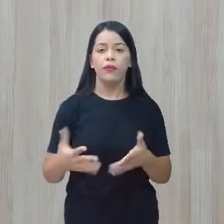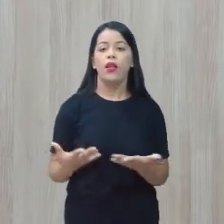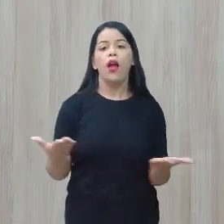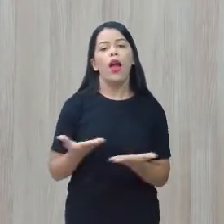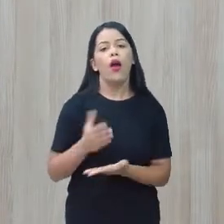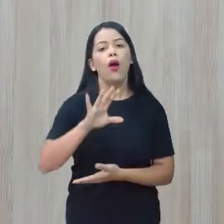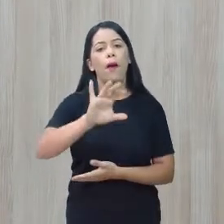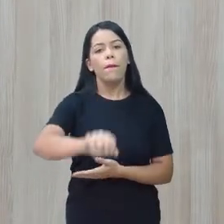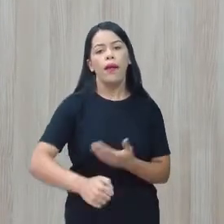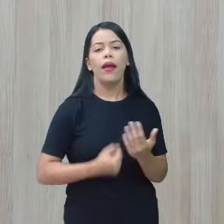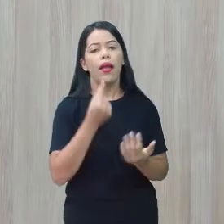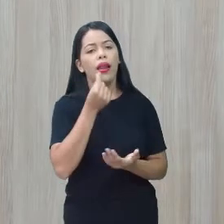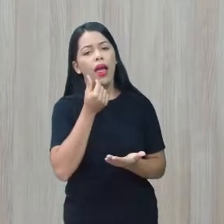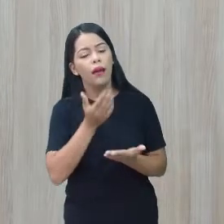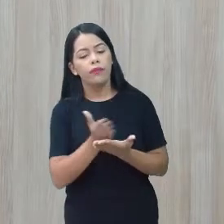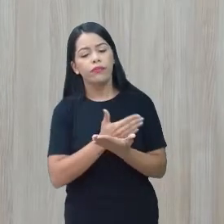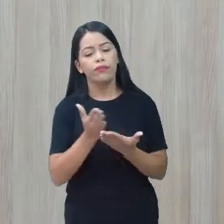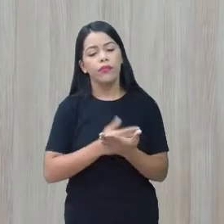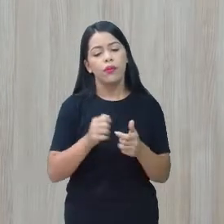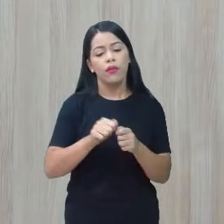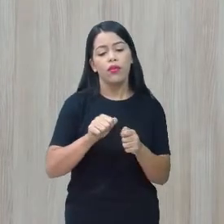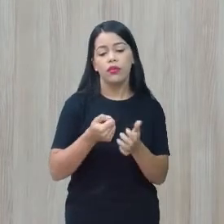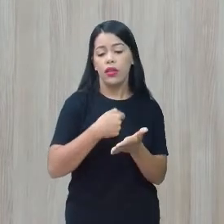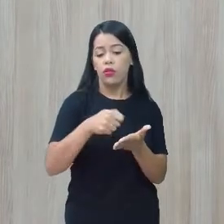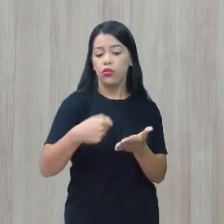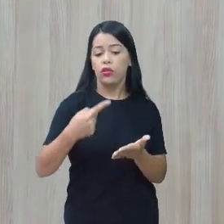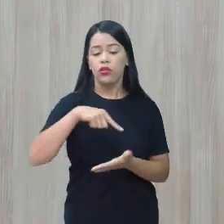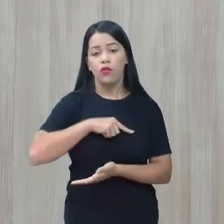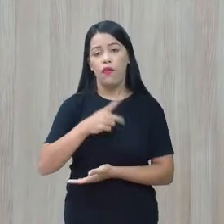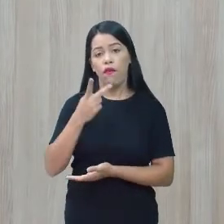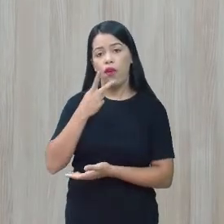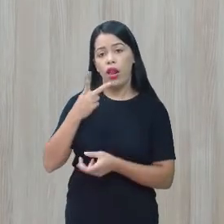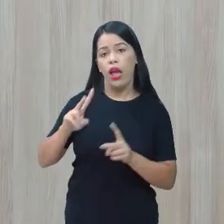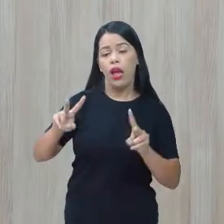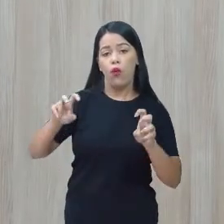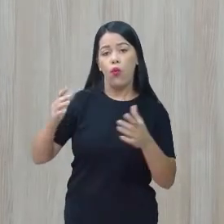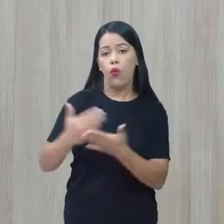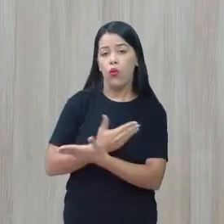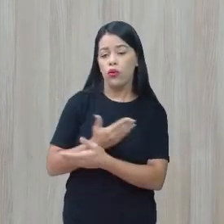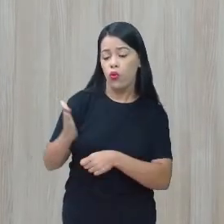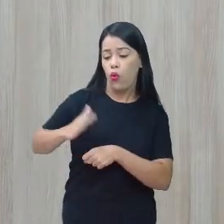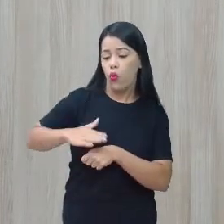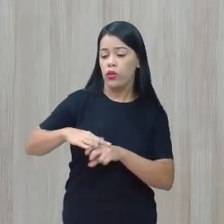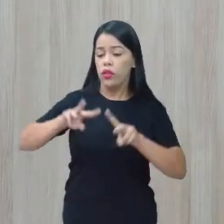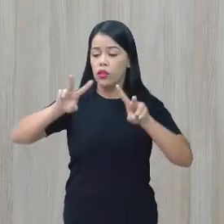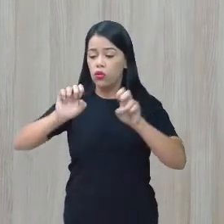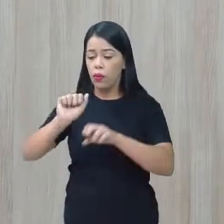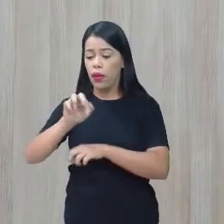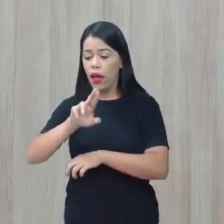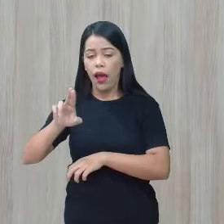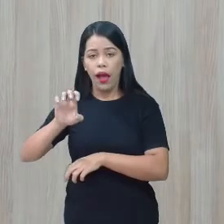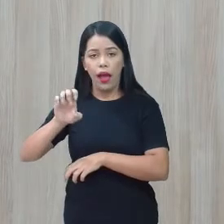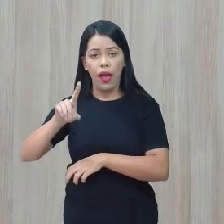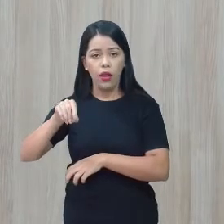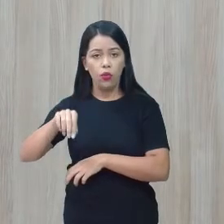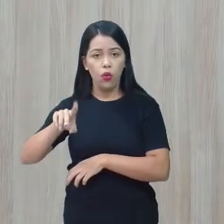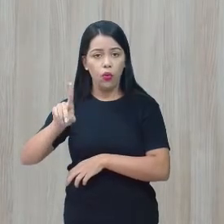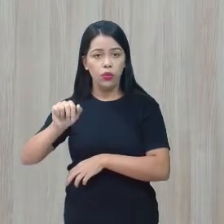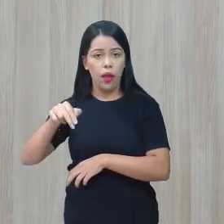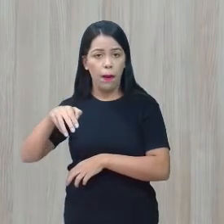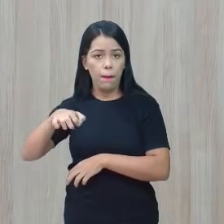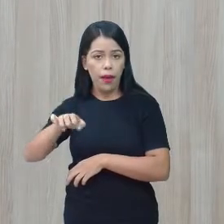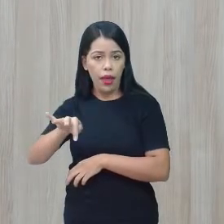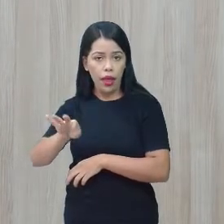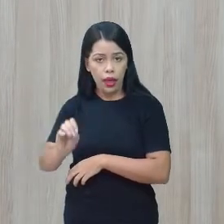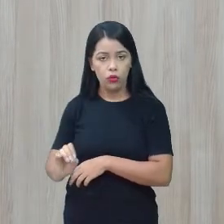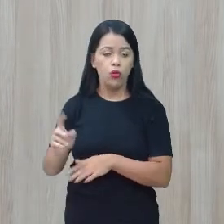caderno para fazer as suas anotações. A gente vai falar de algumas situações hoje que tratam do arredondamento. E para isso, eu preciso que